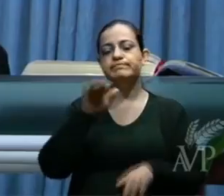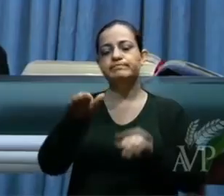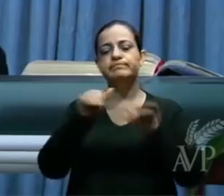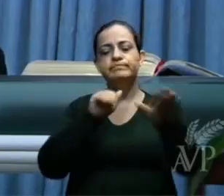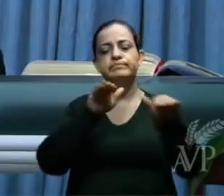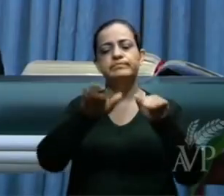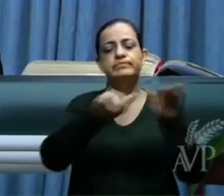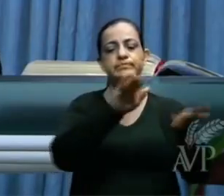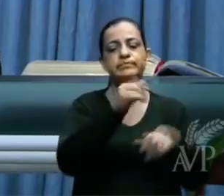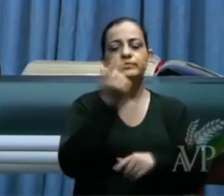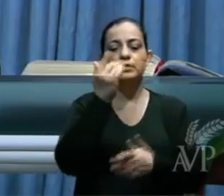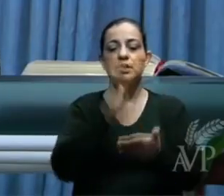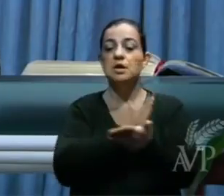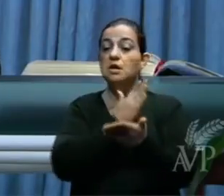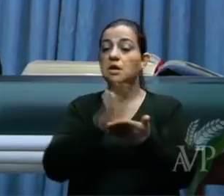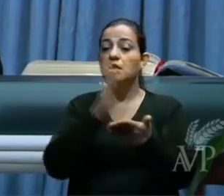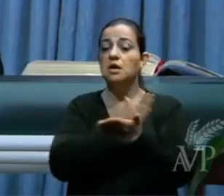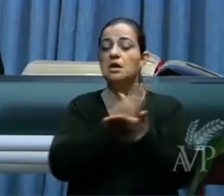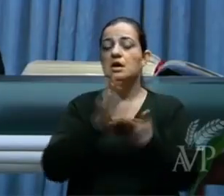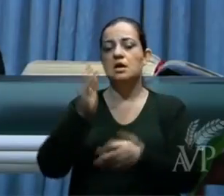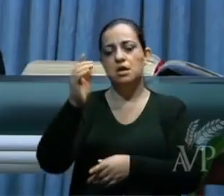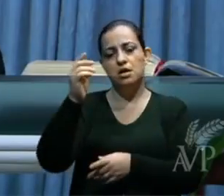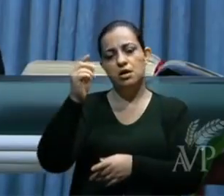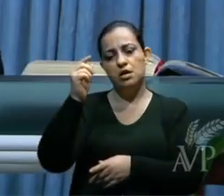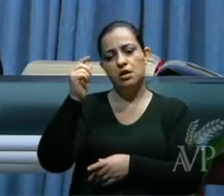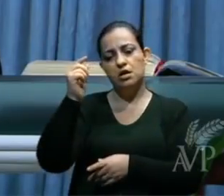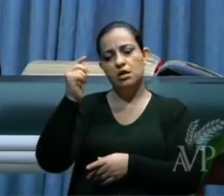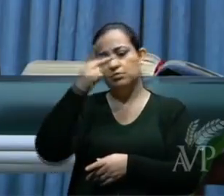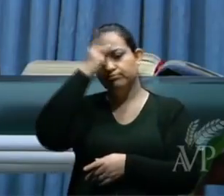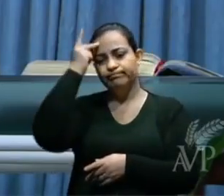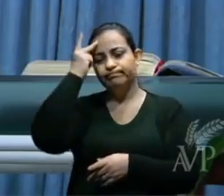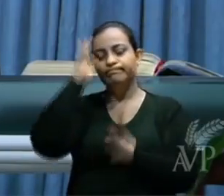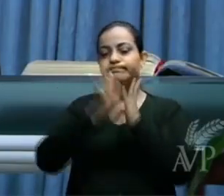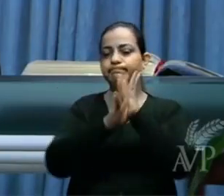pessoas para fila do discernimento